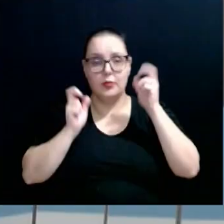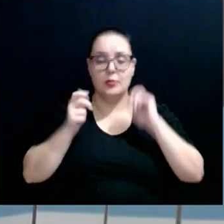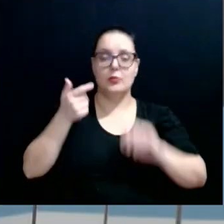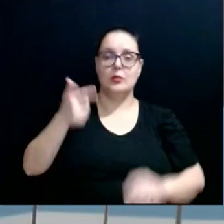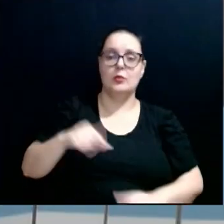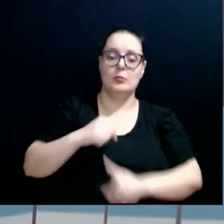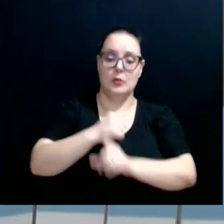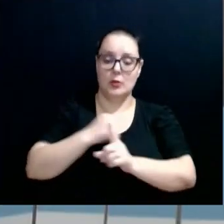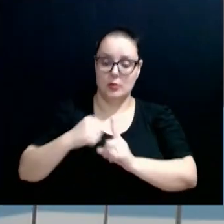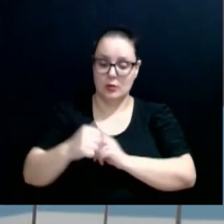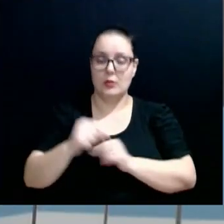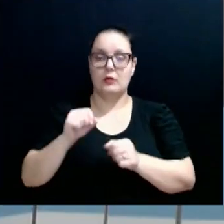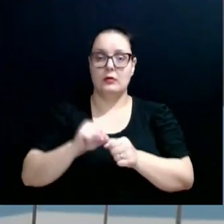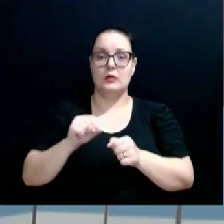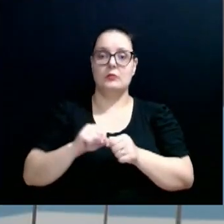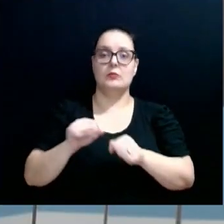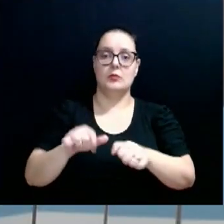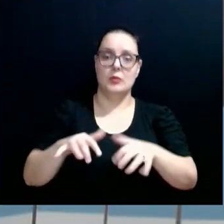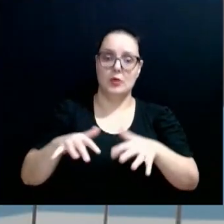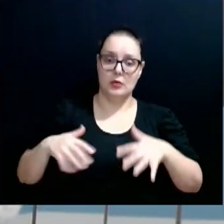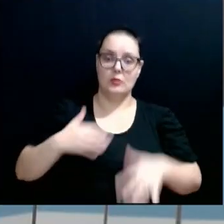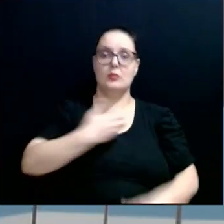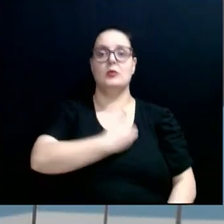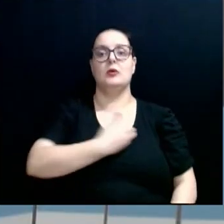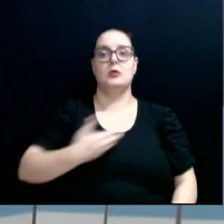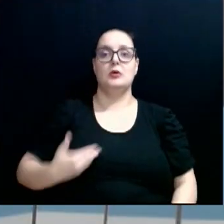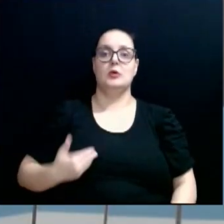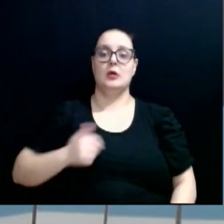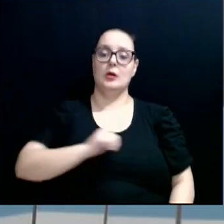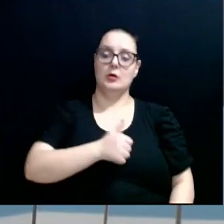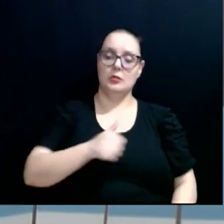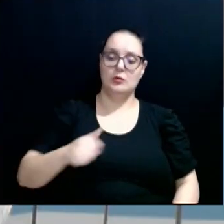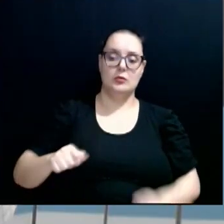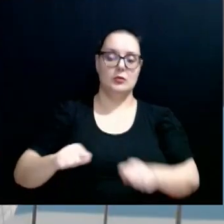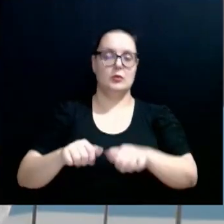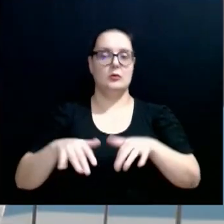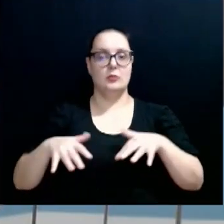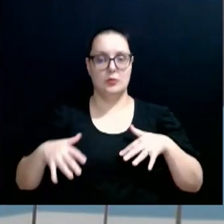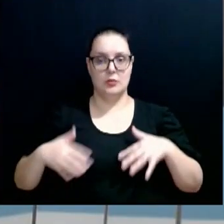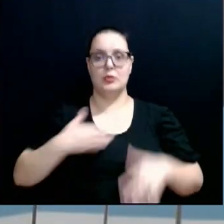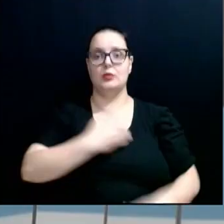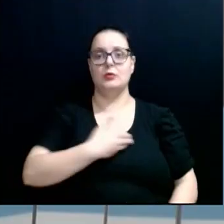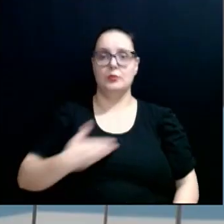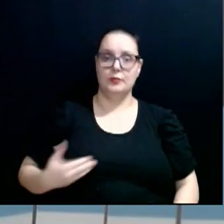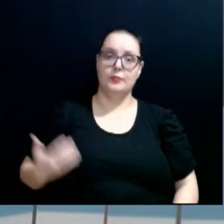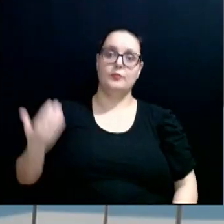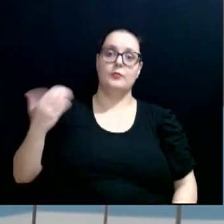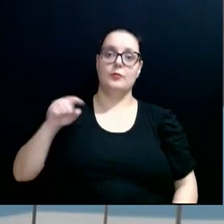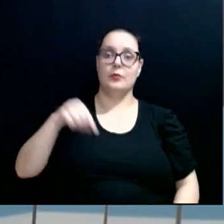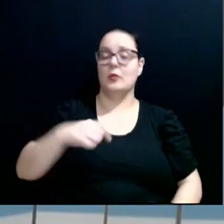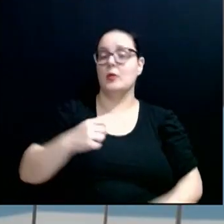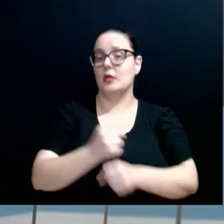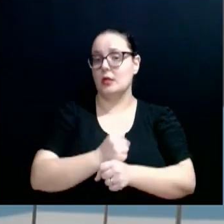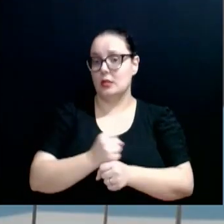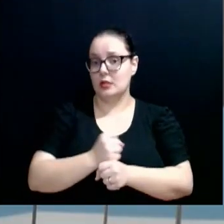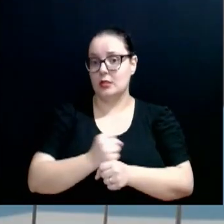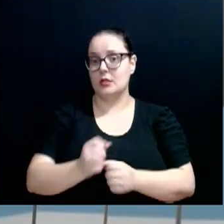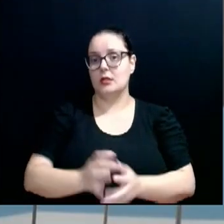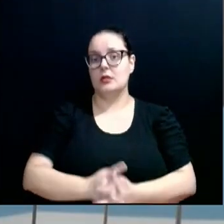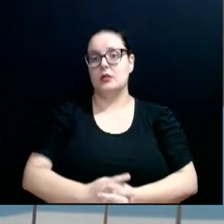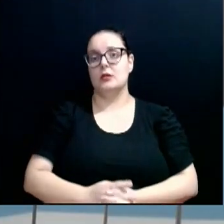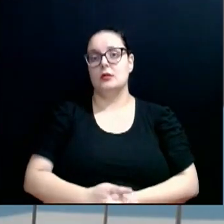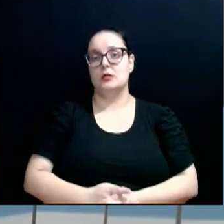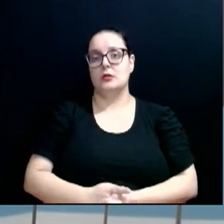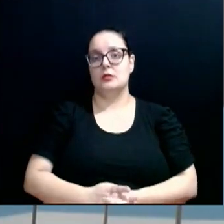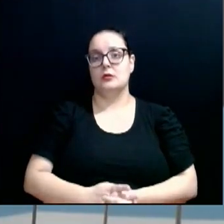as audiências públicas, as 11 audiências públicas, publicamos nesse ano ainda, em abril, se eu